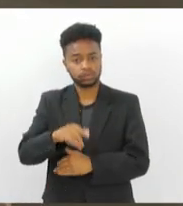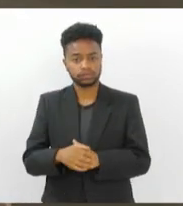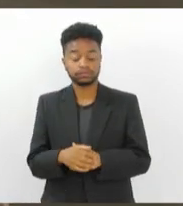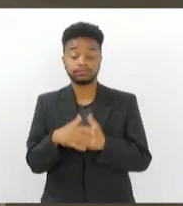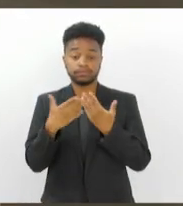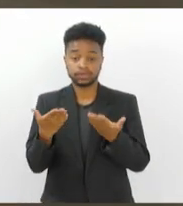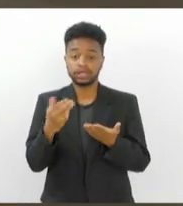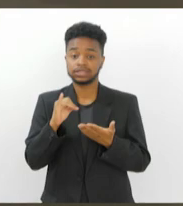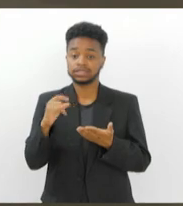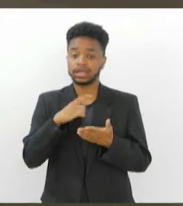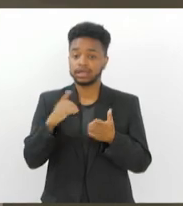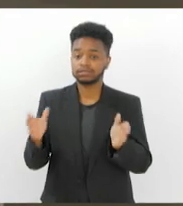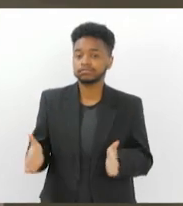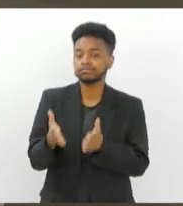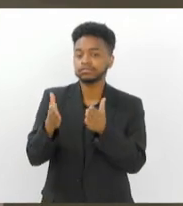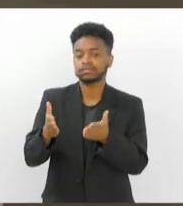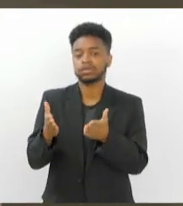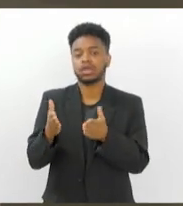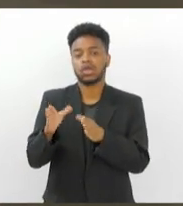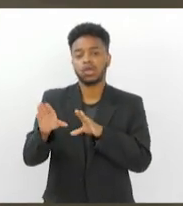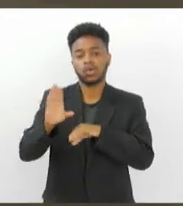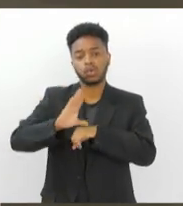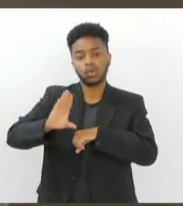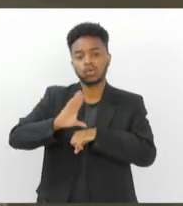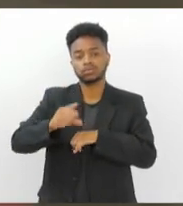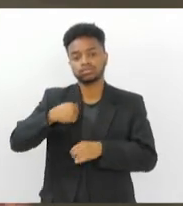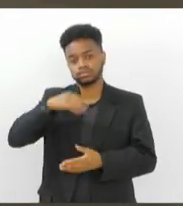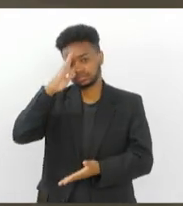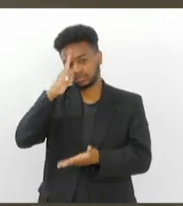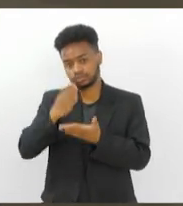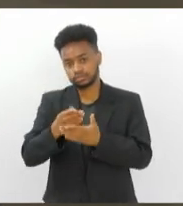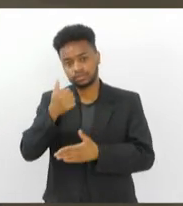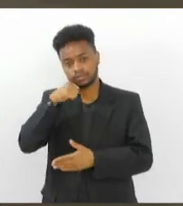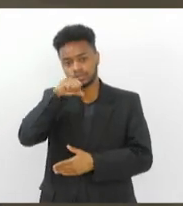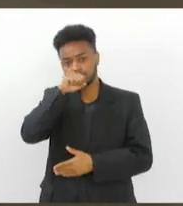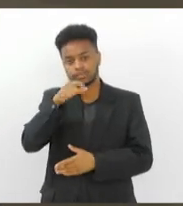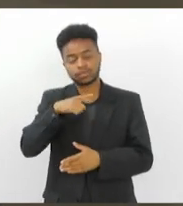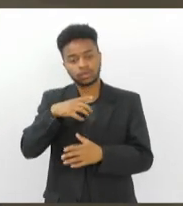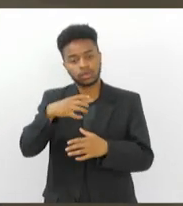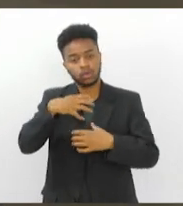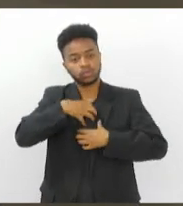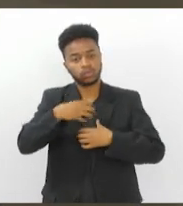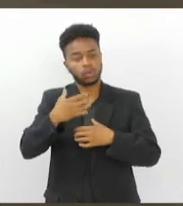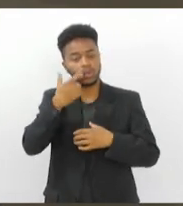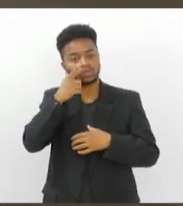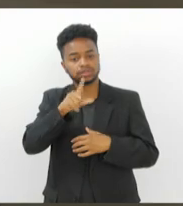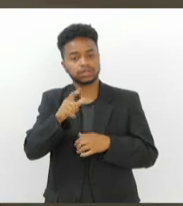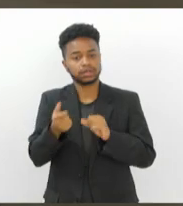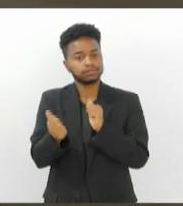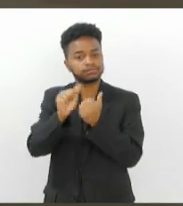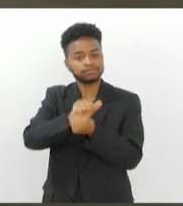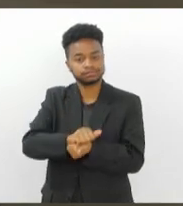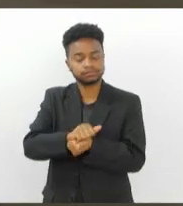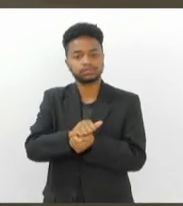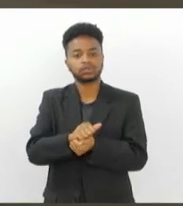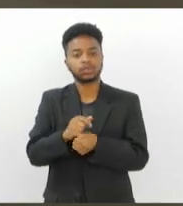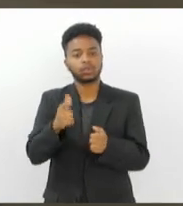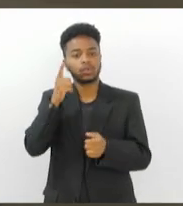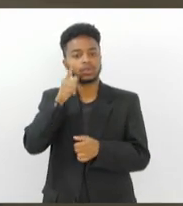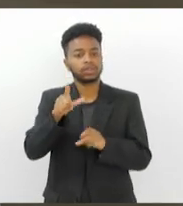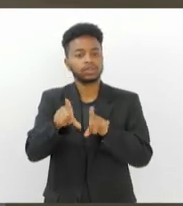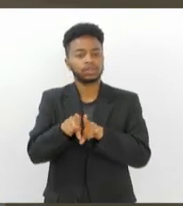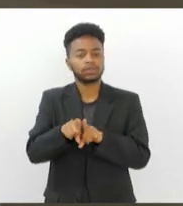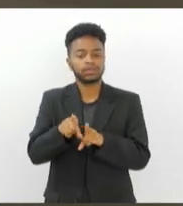essa capacitação eu acredito que que as mães elas vão se adequar dentro dos seus horários ali para ela poder ter uma profissão e